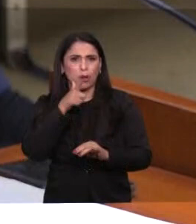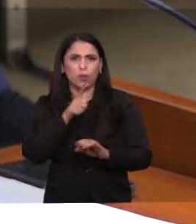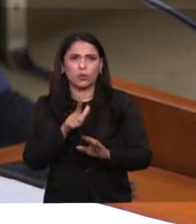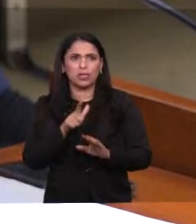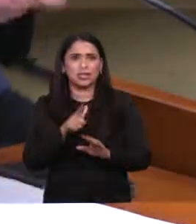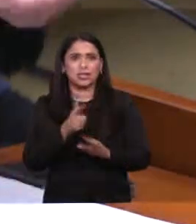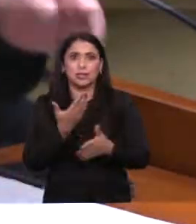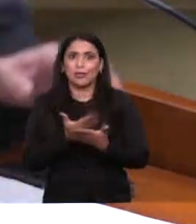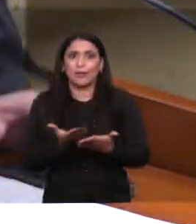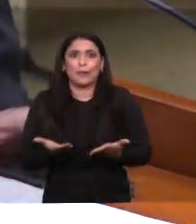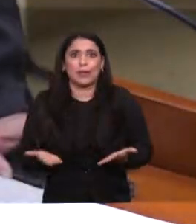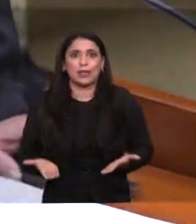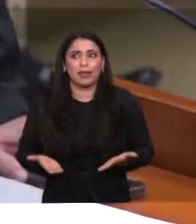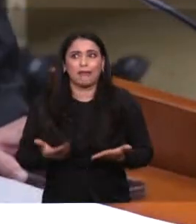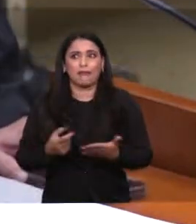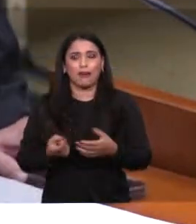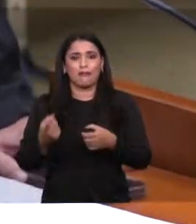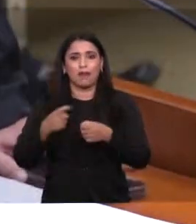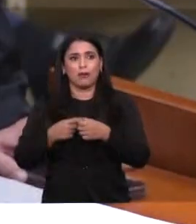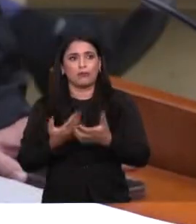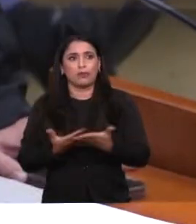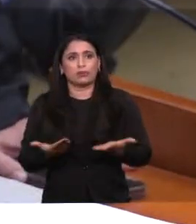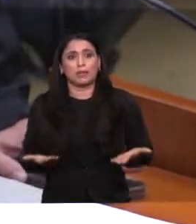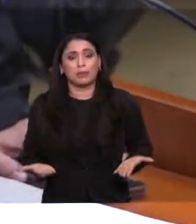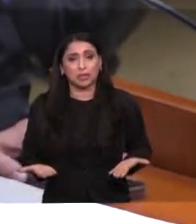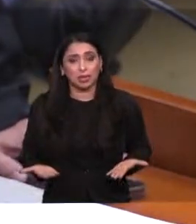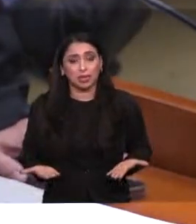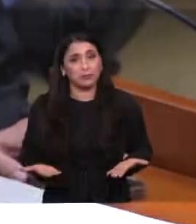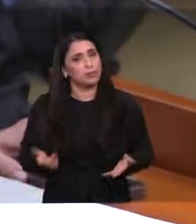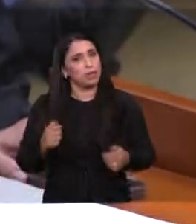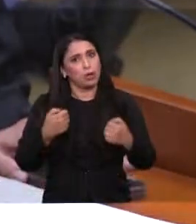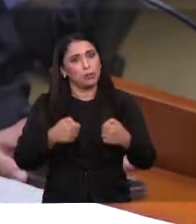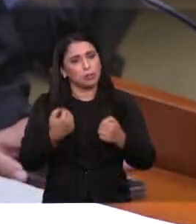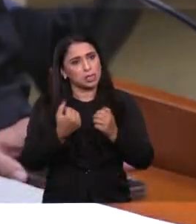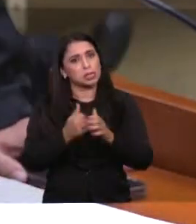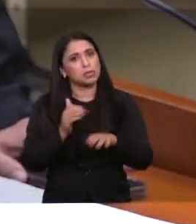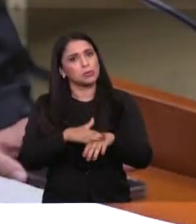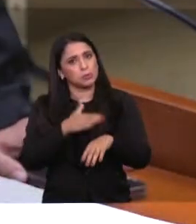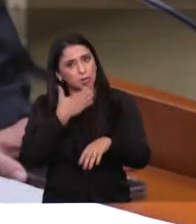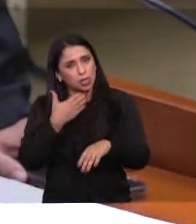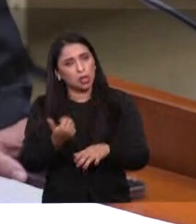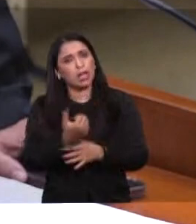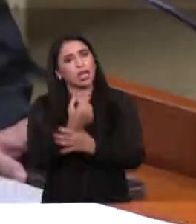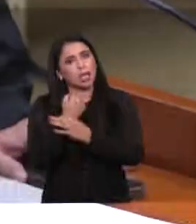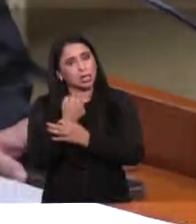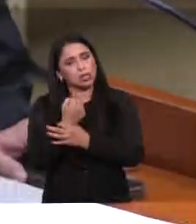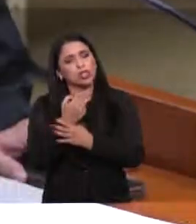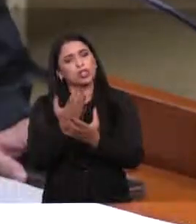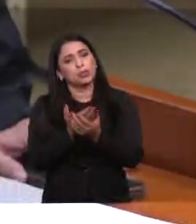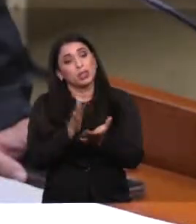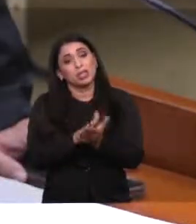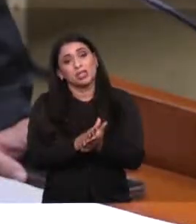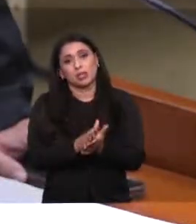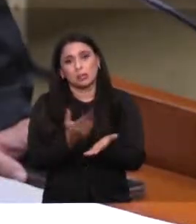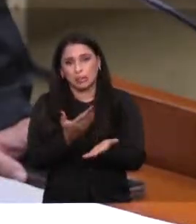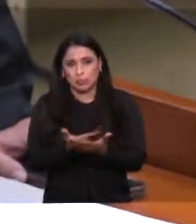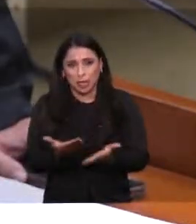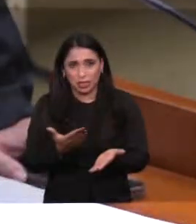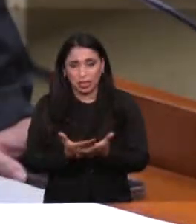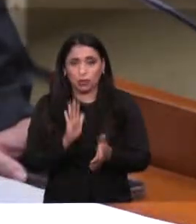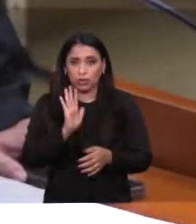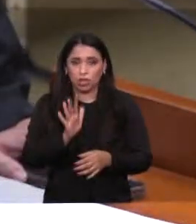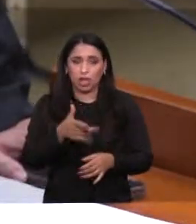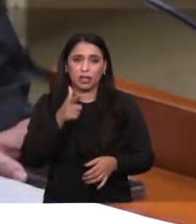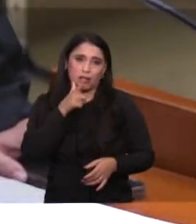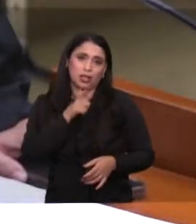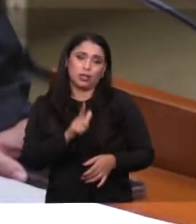dar um passo para trás, a gente tem que dar sempre um passo para frente. Melhorar a garantia do processo, sim, mas sem perder as conquistas, como a Lei